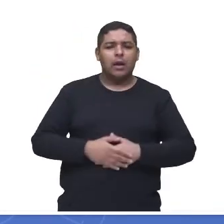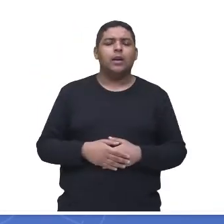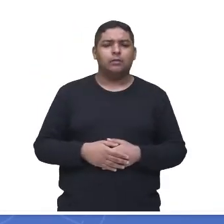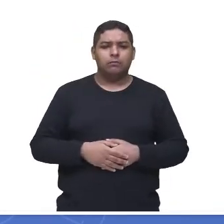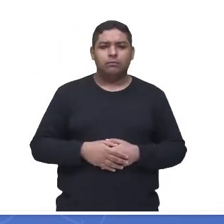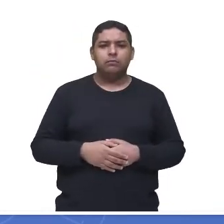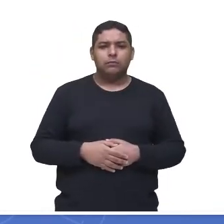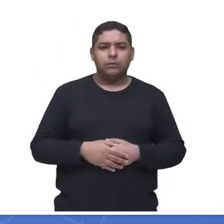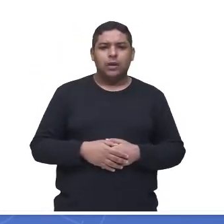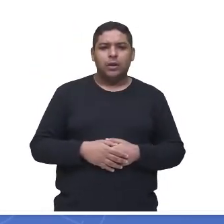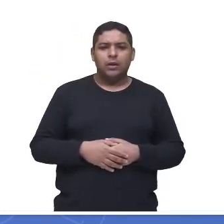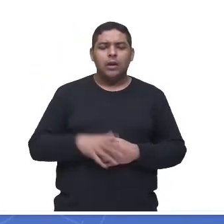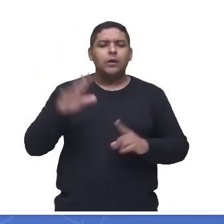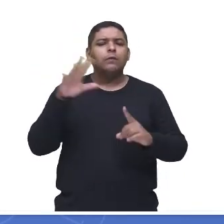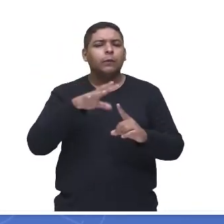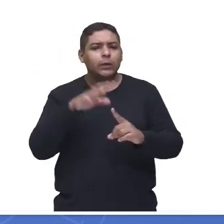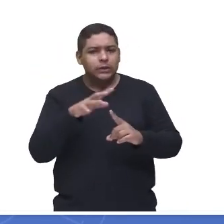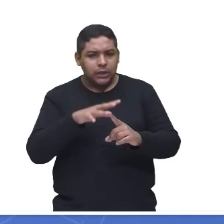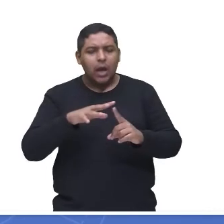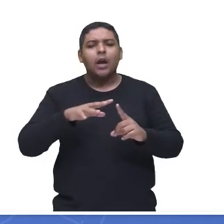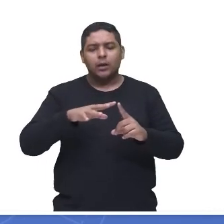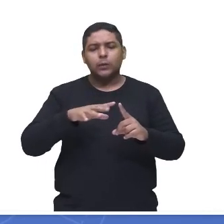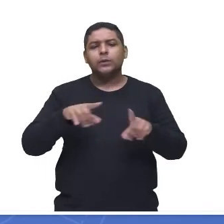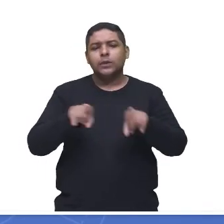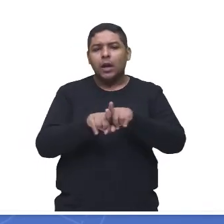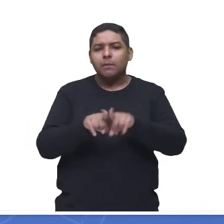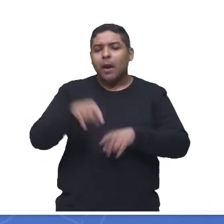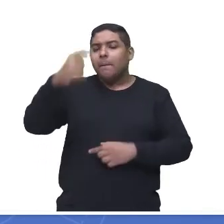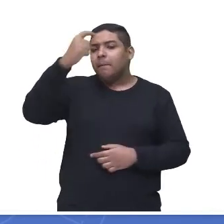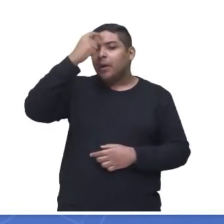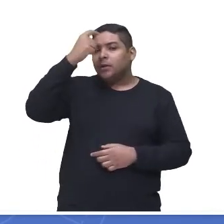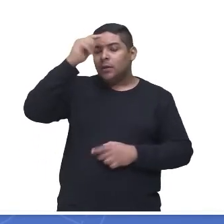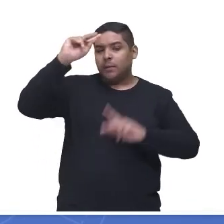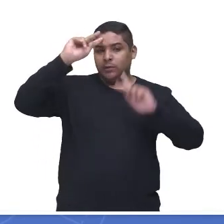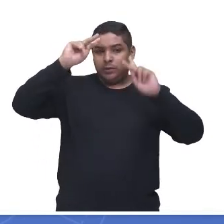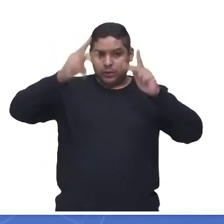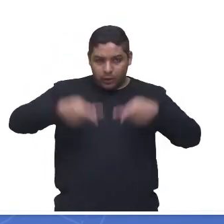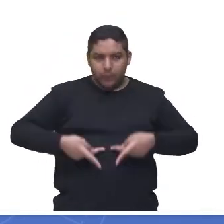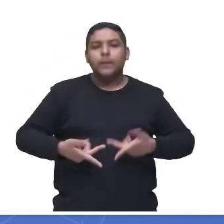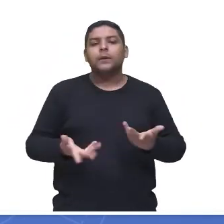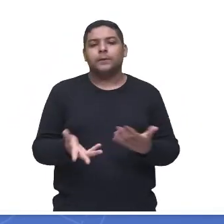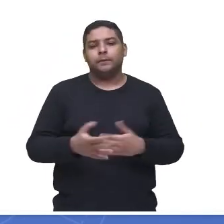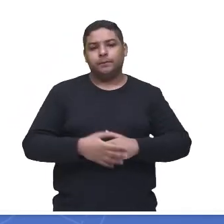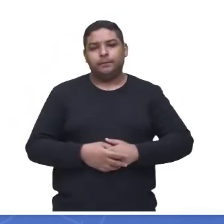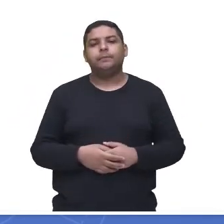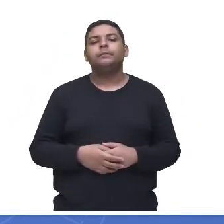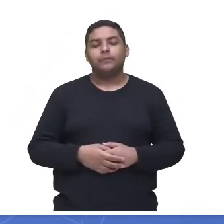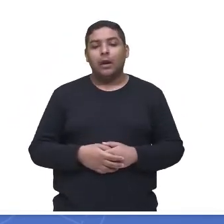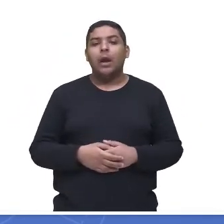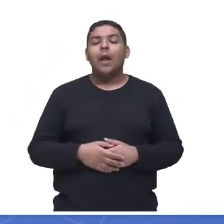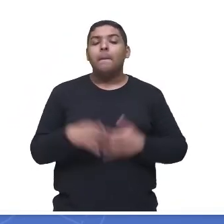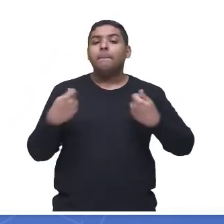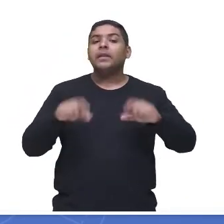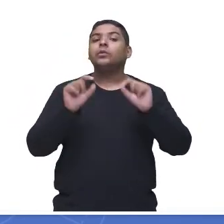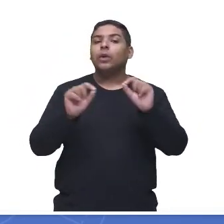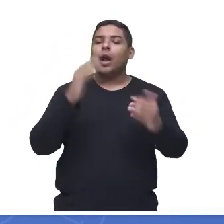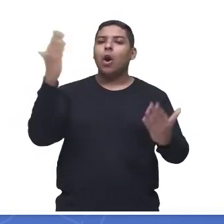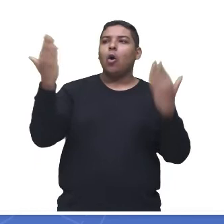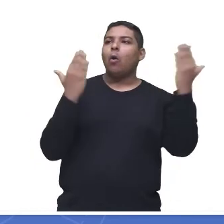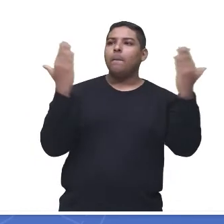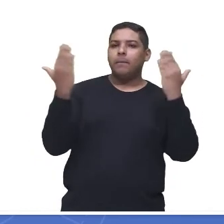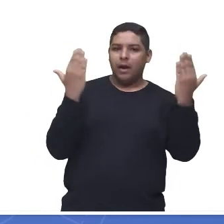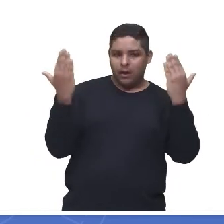né, no pensamento da humanidade. E para a gente entender, a gente tem que comparar com o outro período, né? Por isso que nós falamos